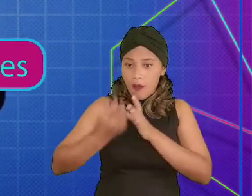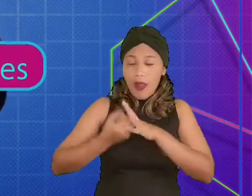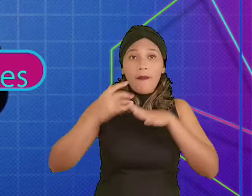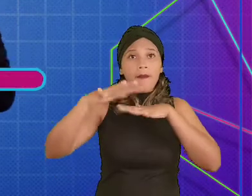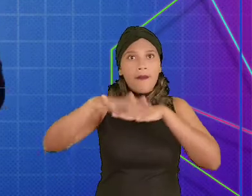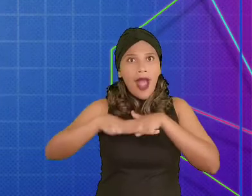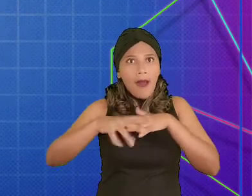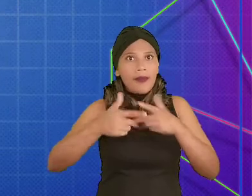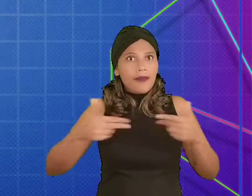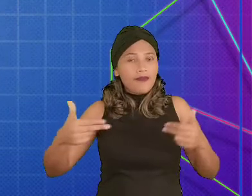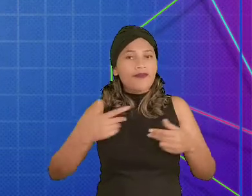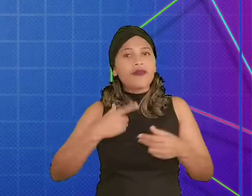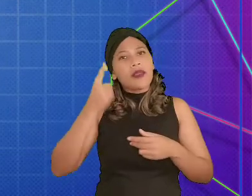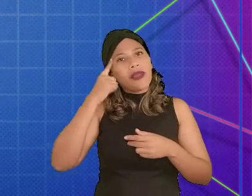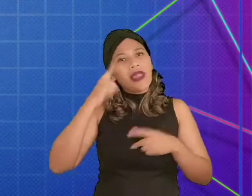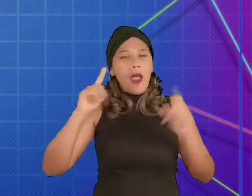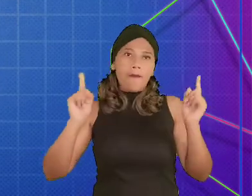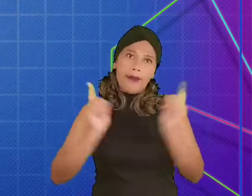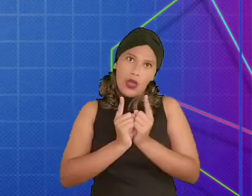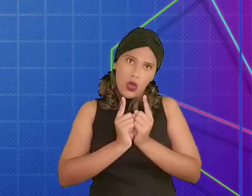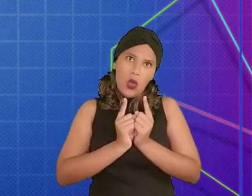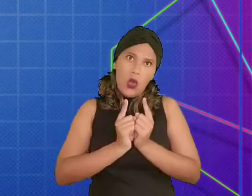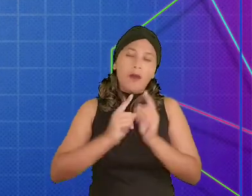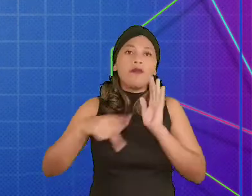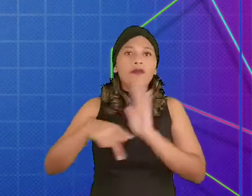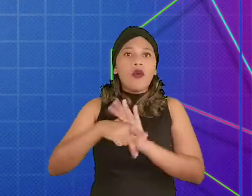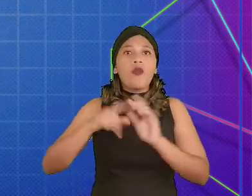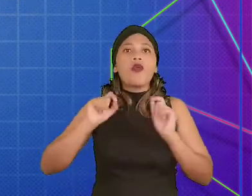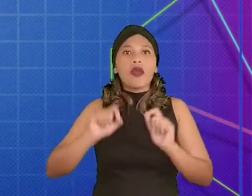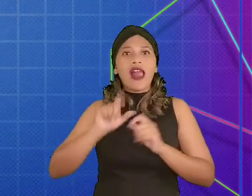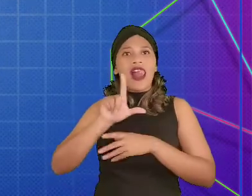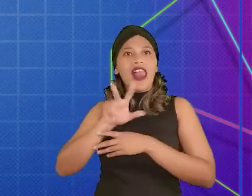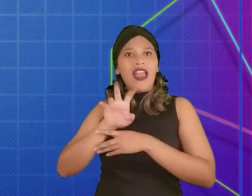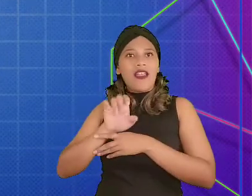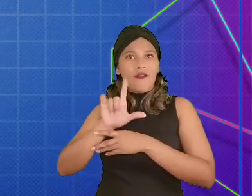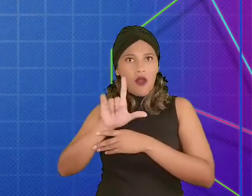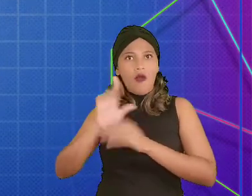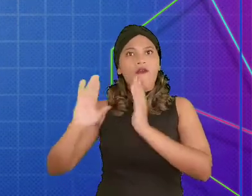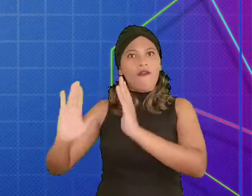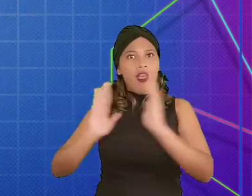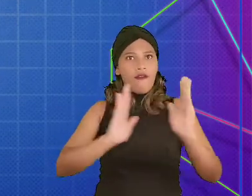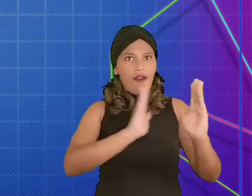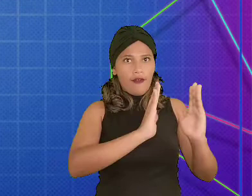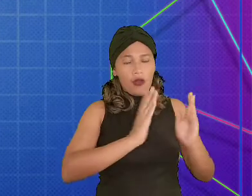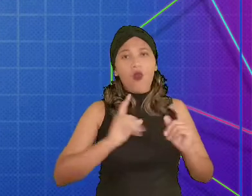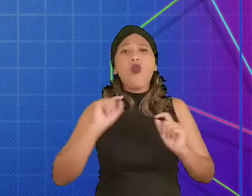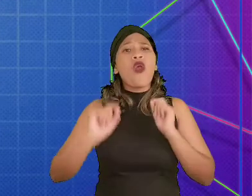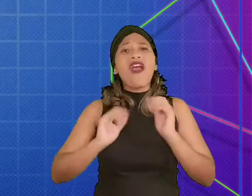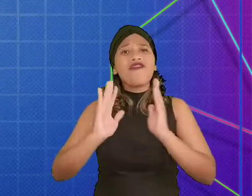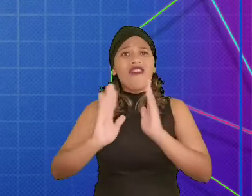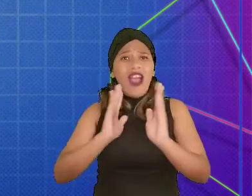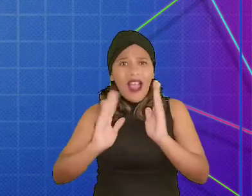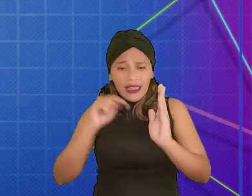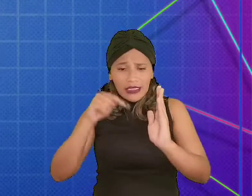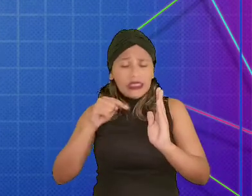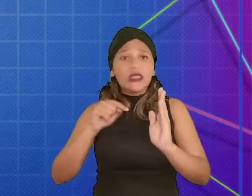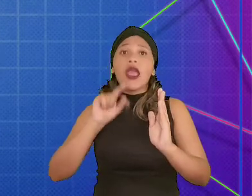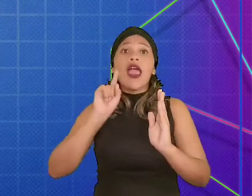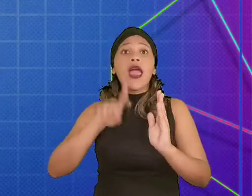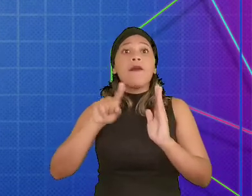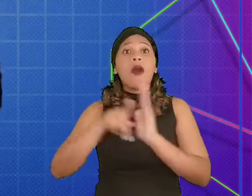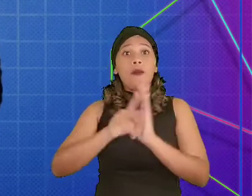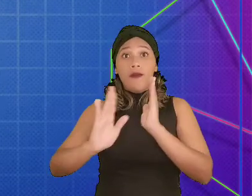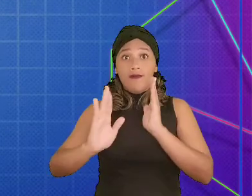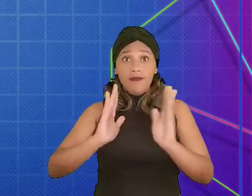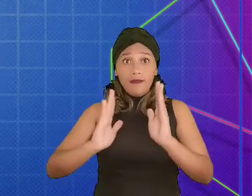mapas e mundos, vamos pensar em algo menor no jogo, as fases ou levels em inglês. Primeiramente, o que é uma fase? Fase é uma parte